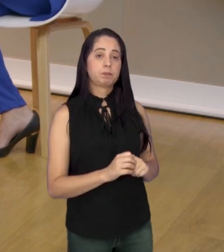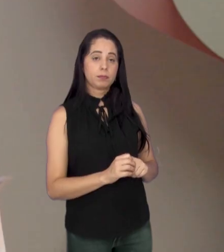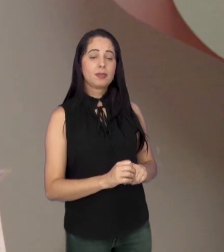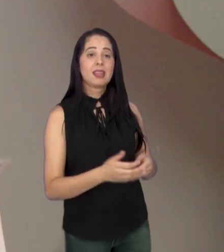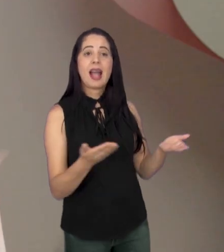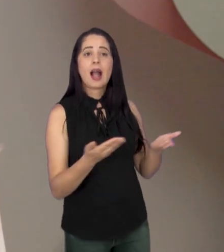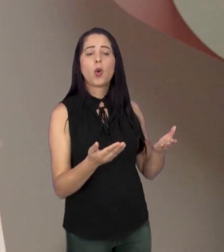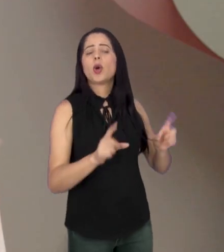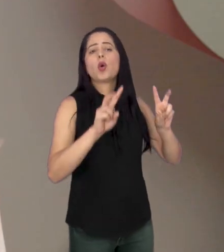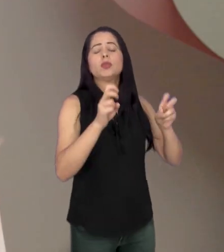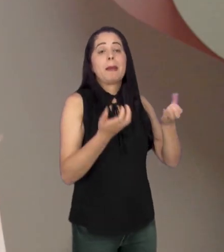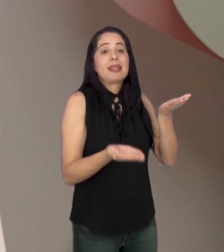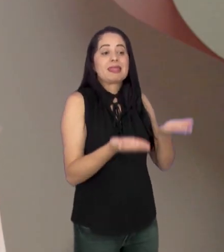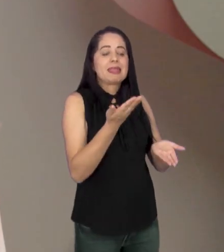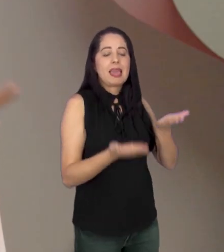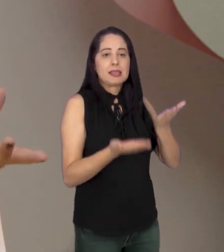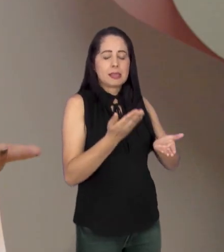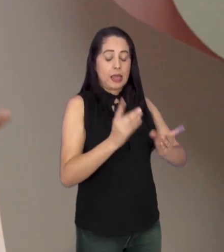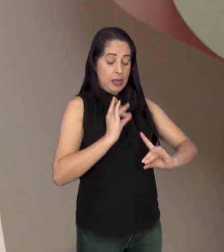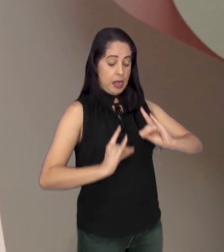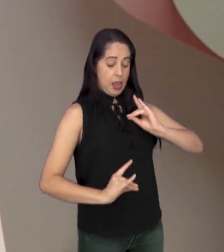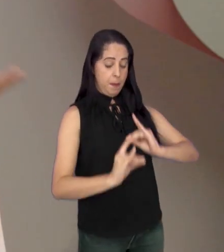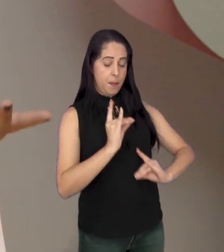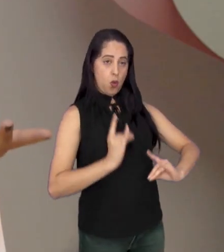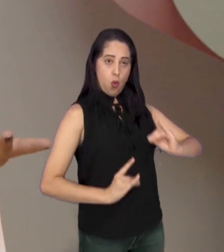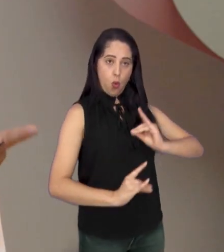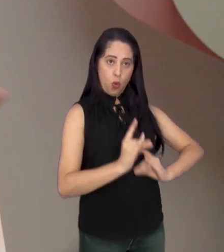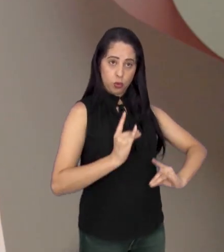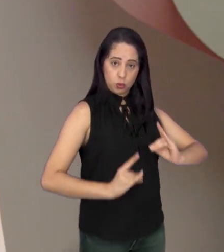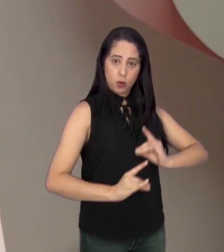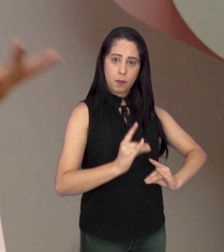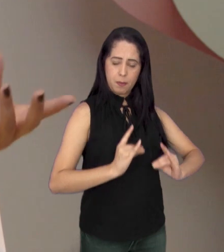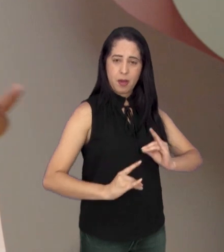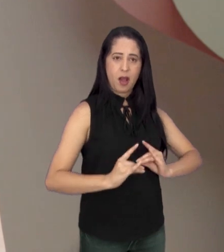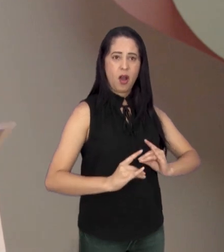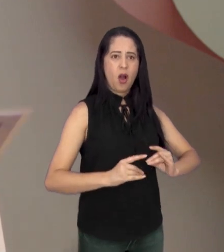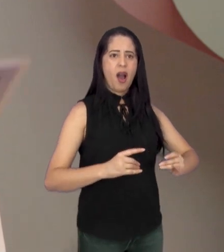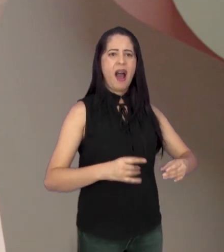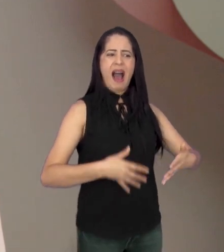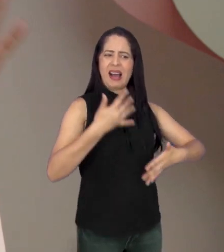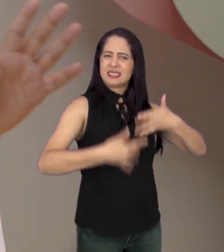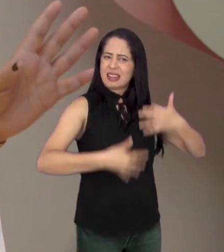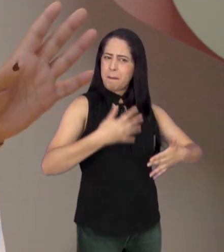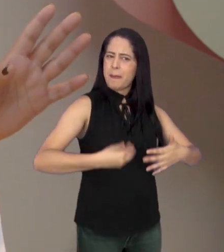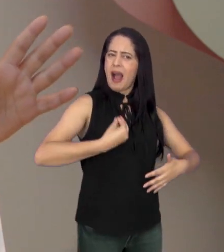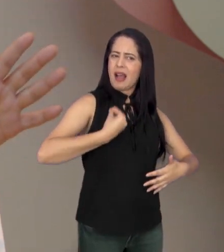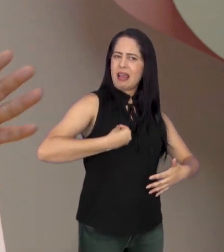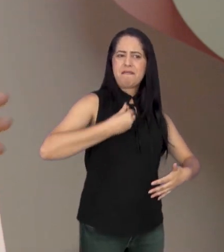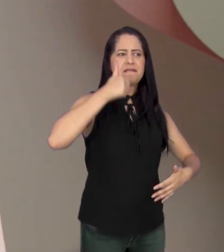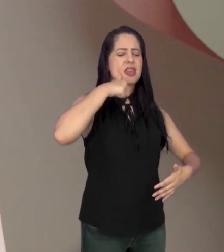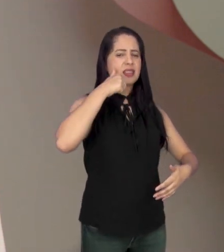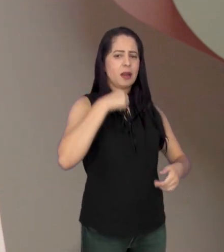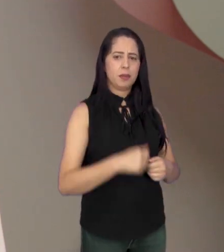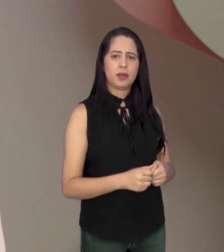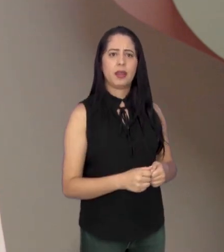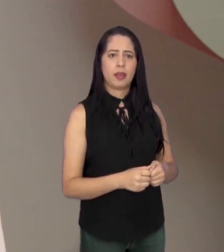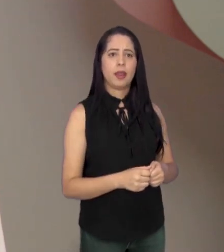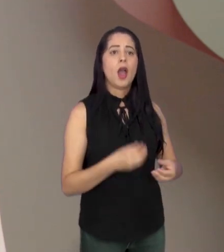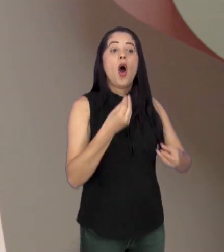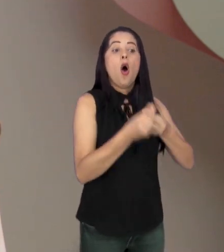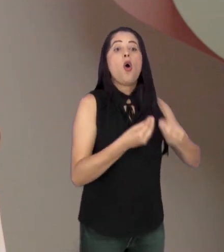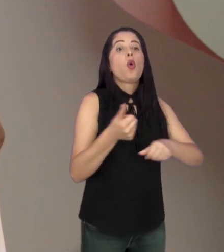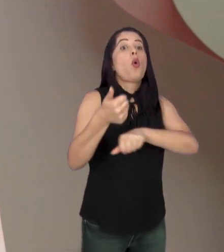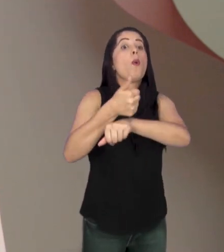também a gente falar sobre o desequilíbrio hormonal, que tem relação com o sentimento que atrapalha muito a vida da mulher. Exatamente. Mas de que maneira